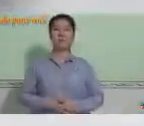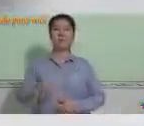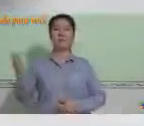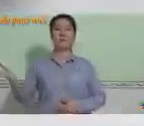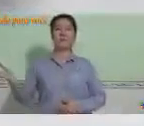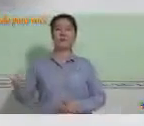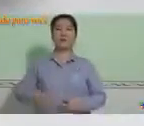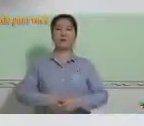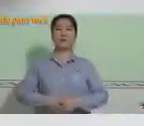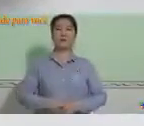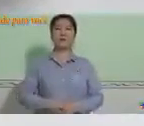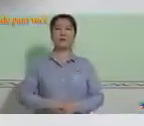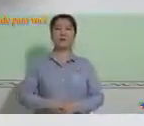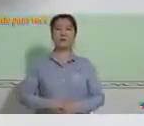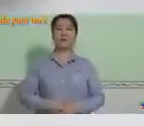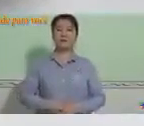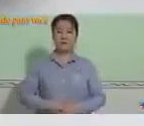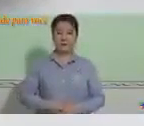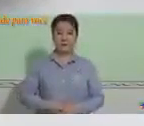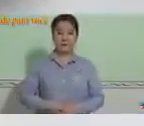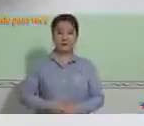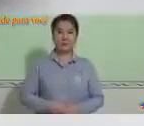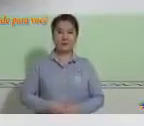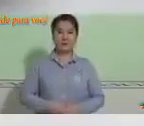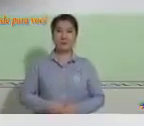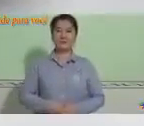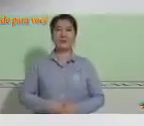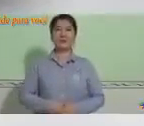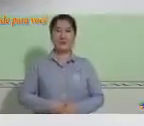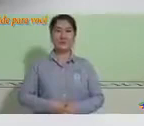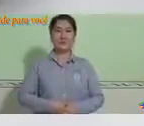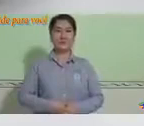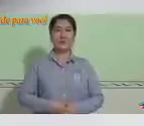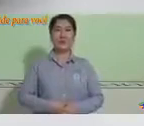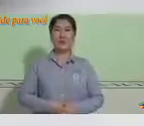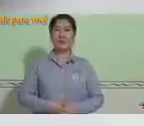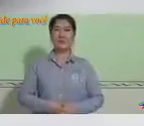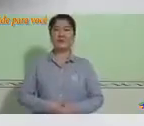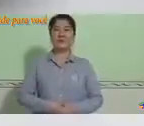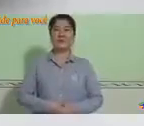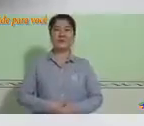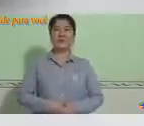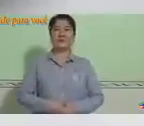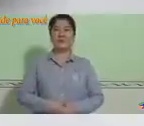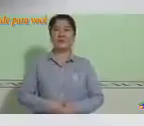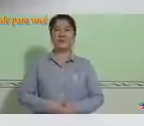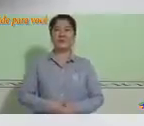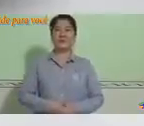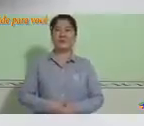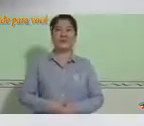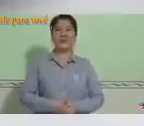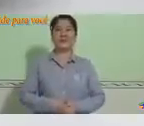joelho, fisioterapia, acupuntura e uso de medicamentos anti-inflamatórios e analgésicos, para reduzir